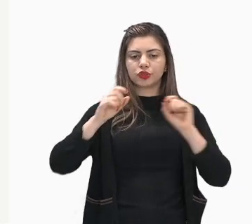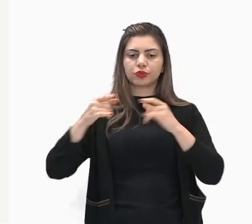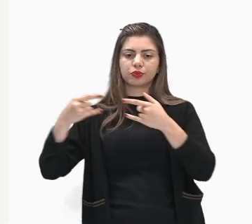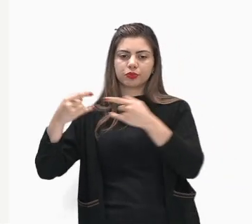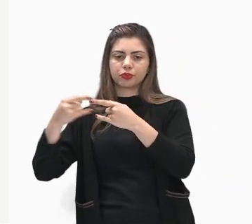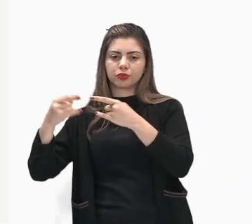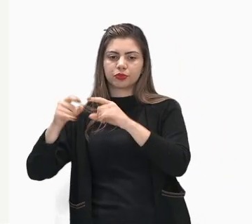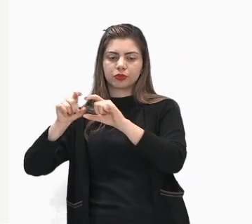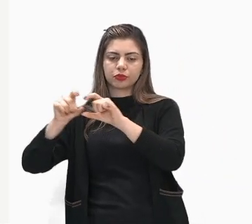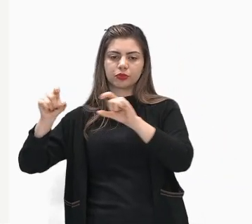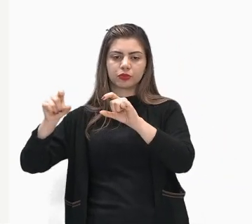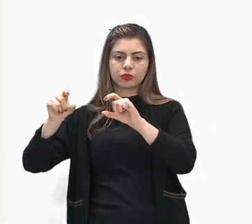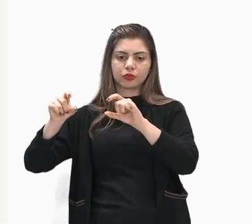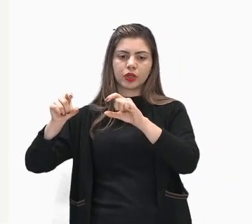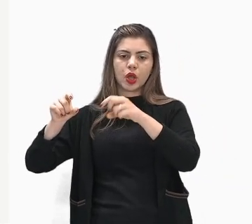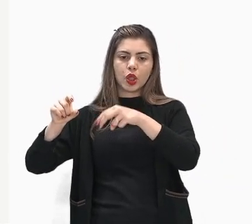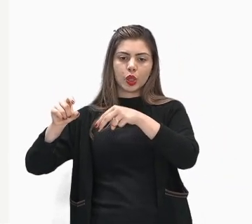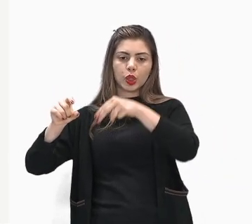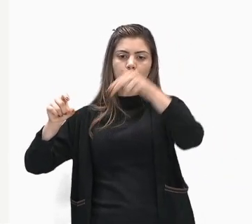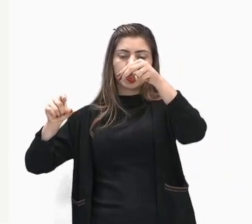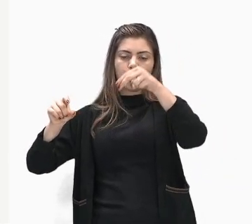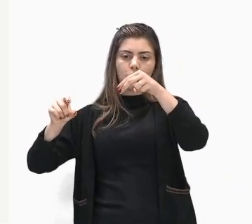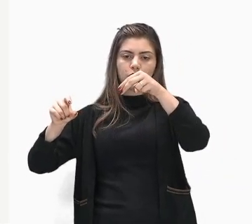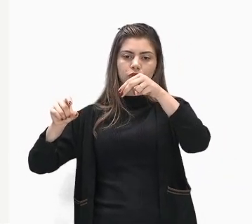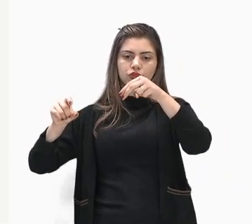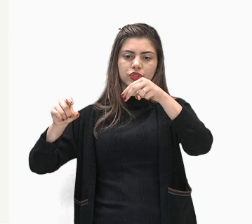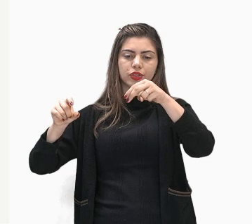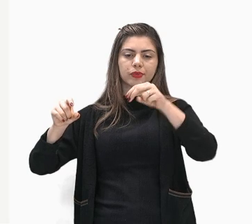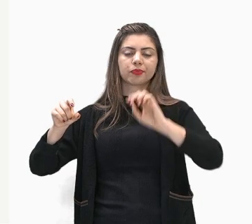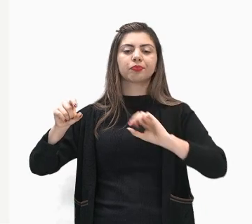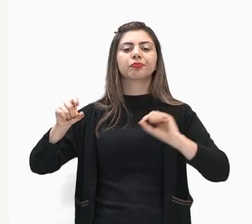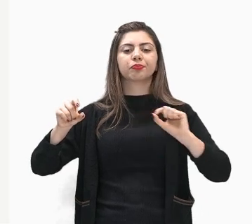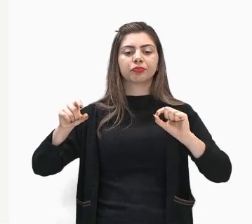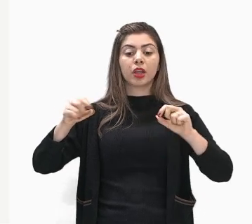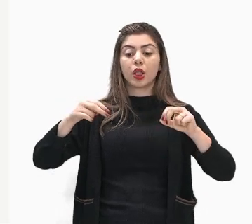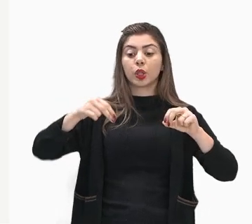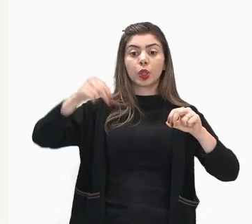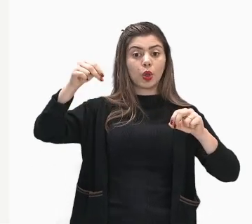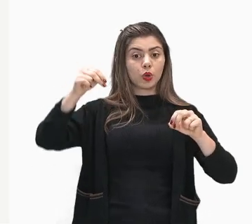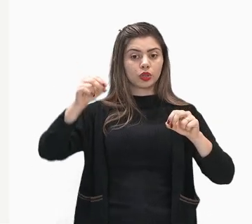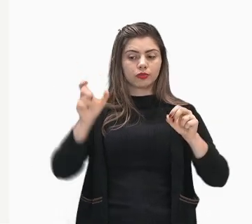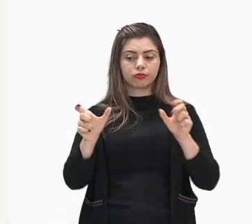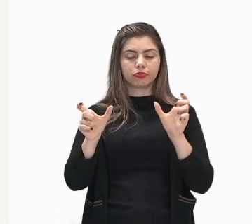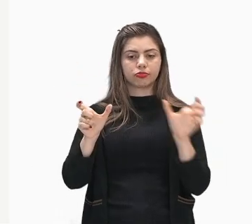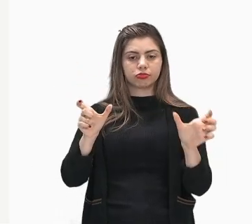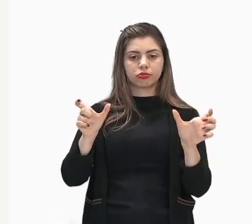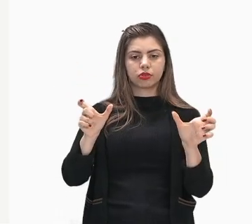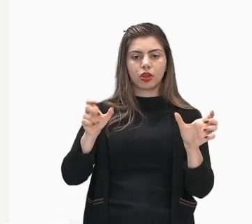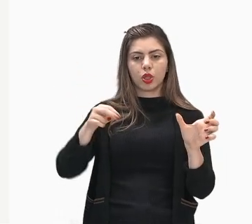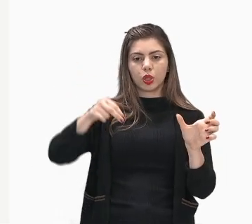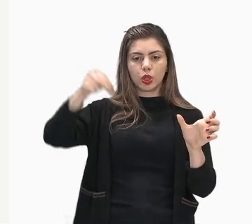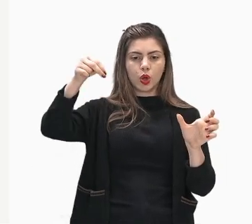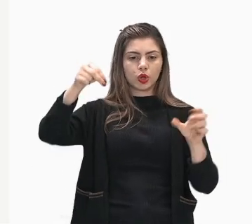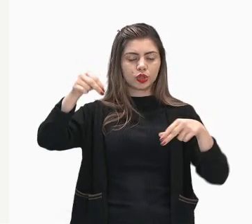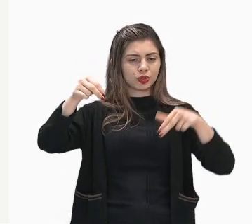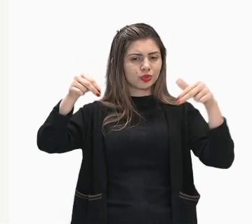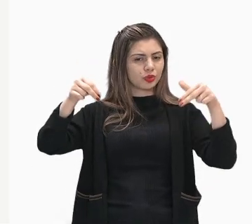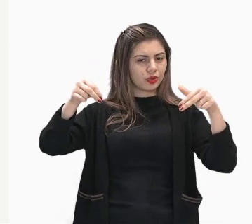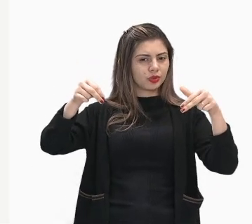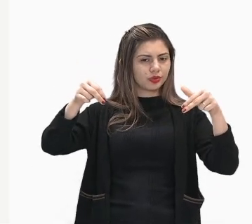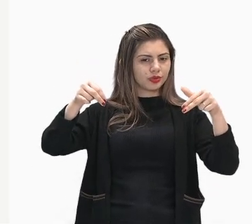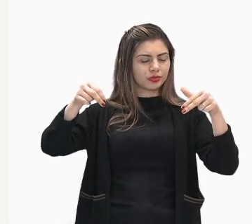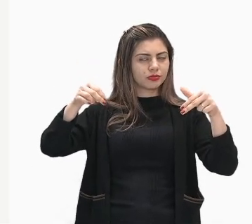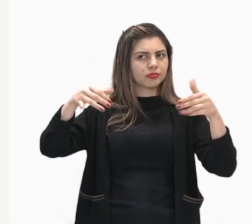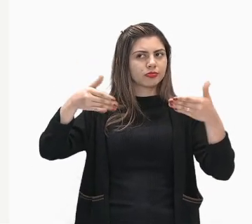do polo norte de outro ímã, olha só, eu estou aproximando o quê? Norte com norte, né? Ele